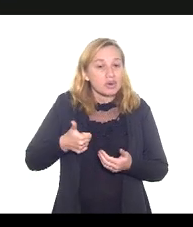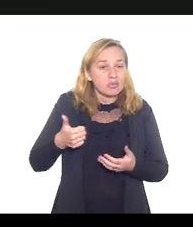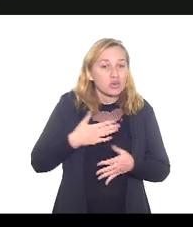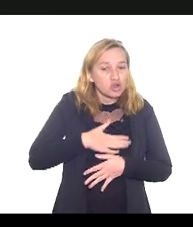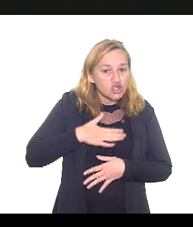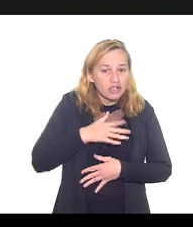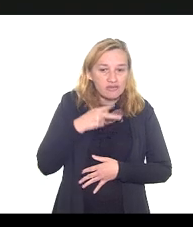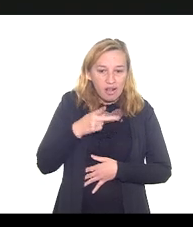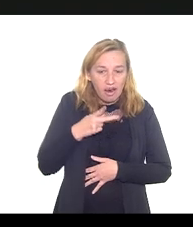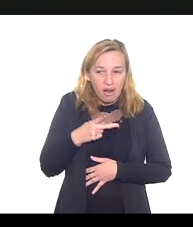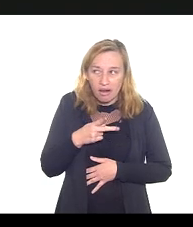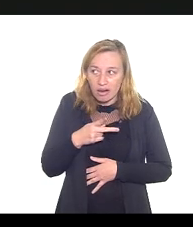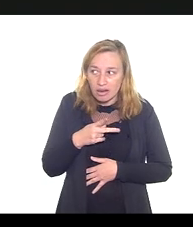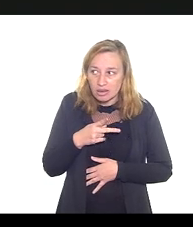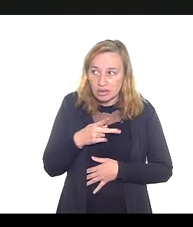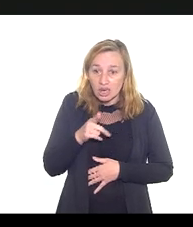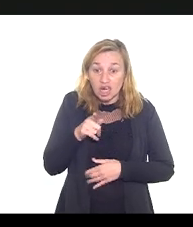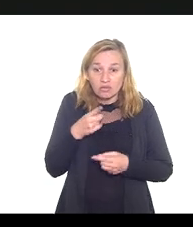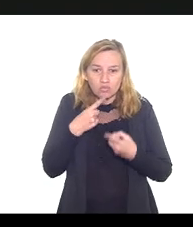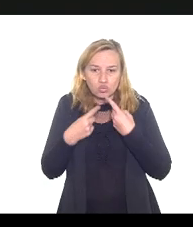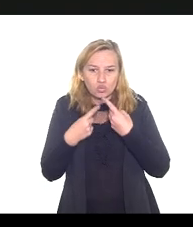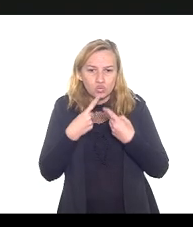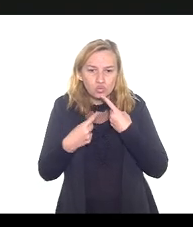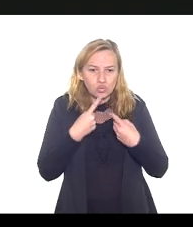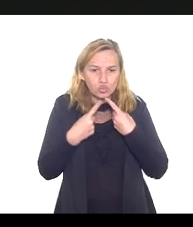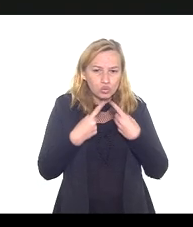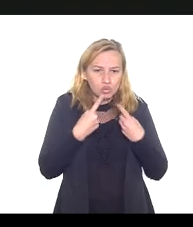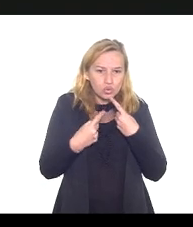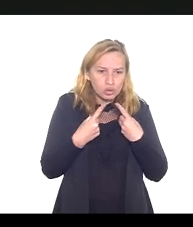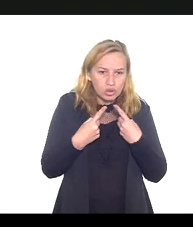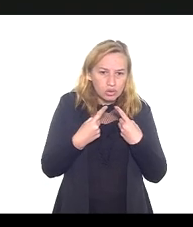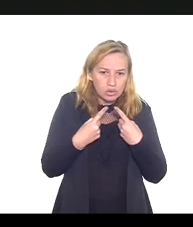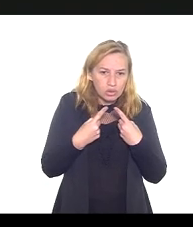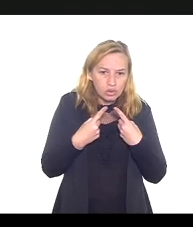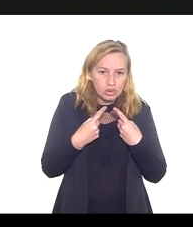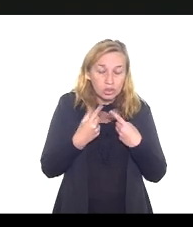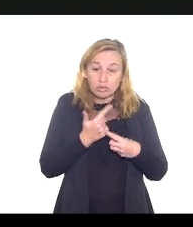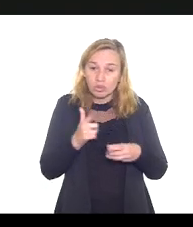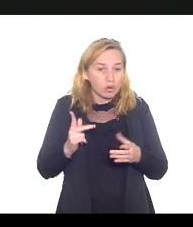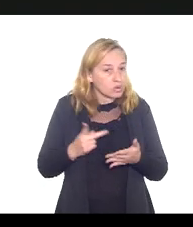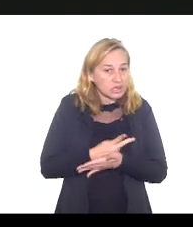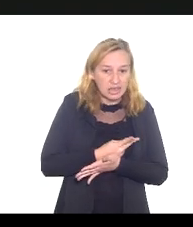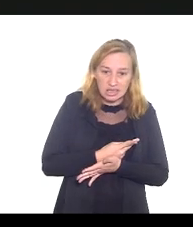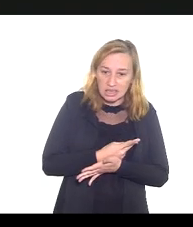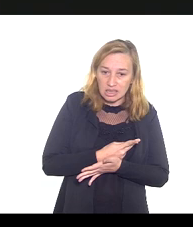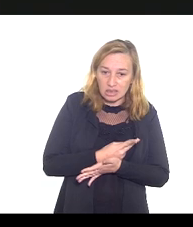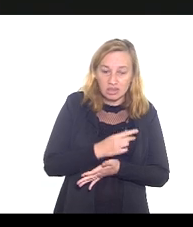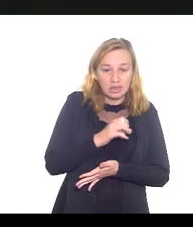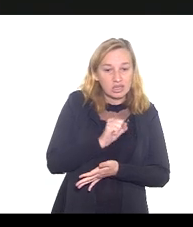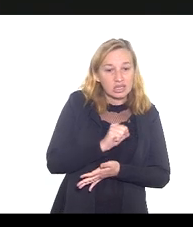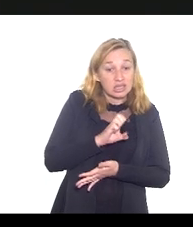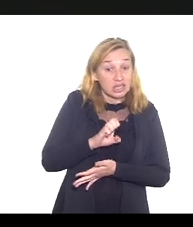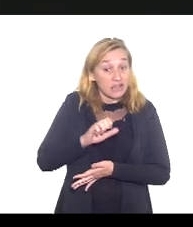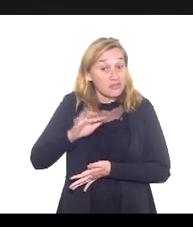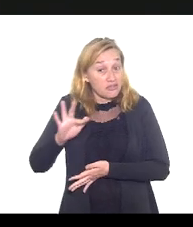de dizer, né, que essa discussão, né, ou esse debate, ele não ocorreu, né, no CEPAR, eu acho que em escola nenhuma,